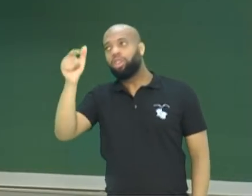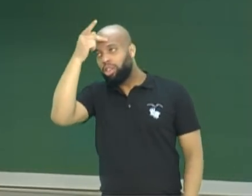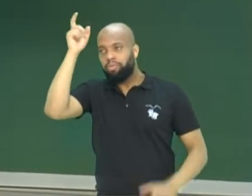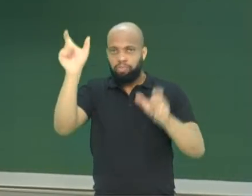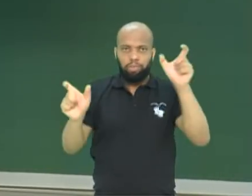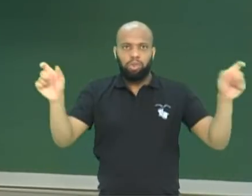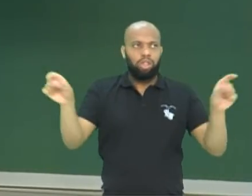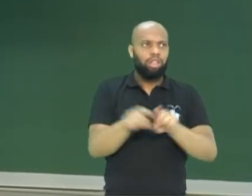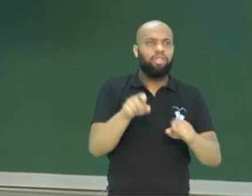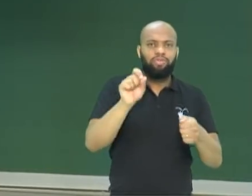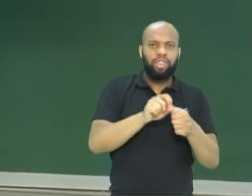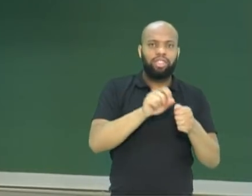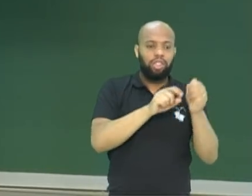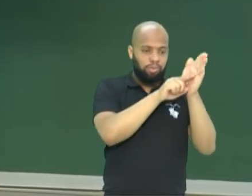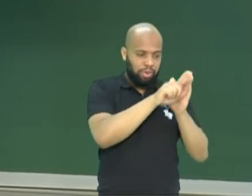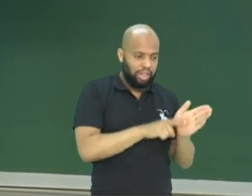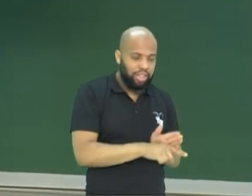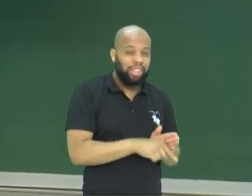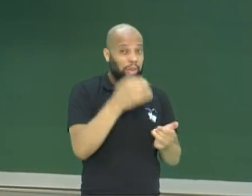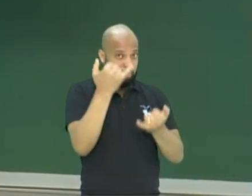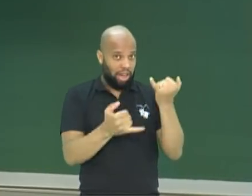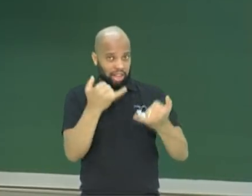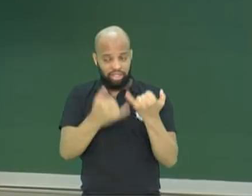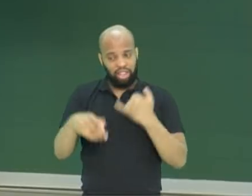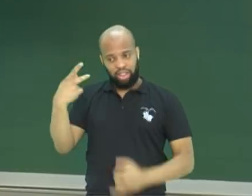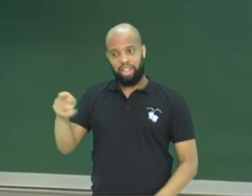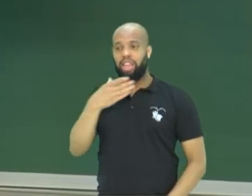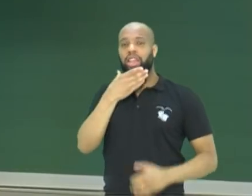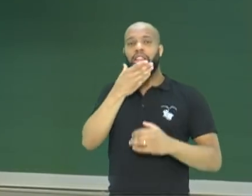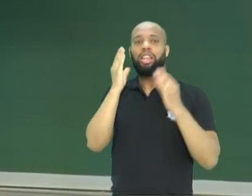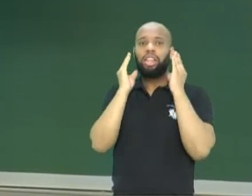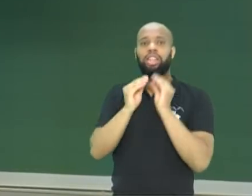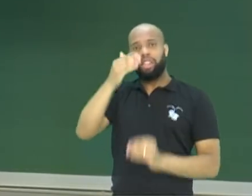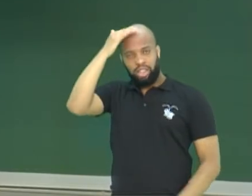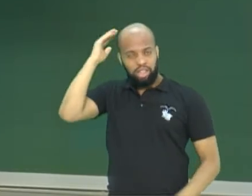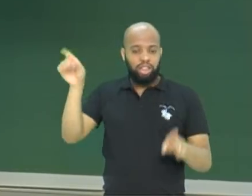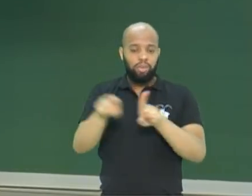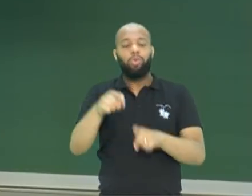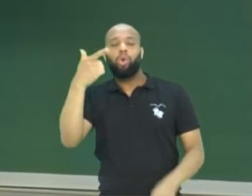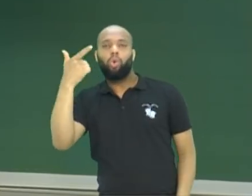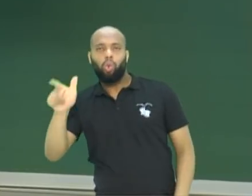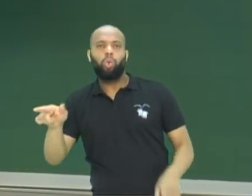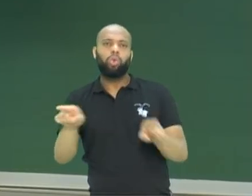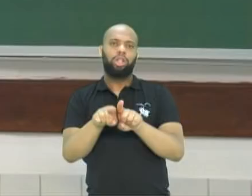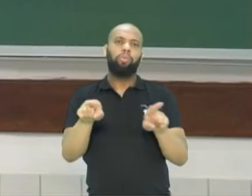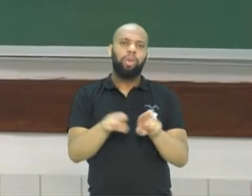pesquisadores realizando pesquisas até similares a dele e com outros conhecimentos que poderiam